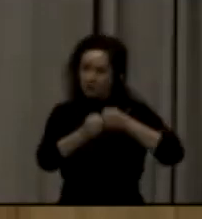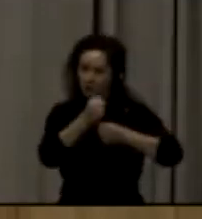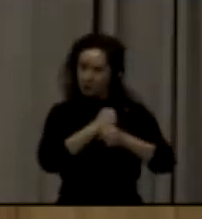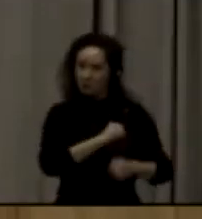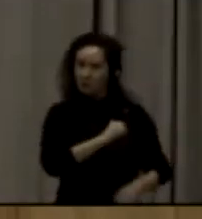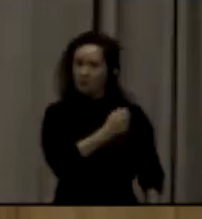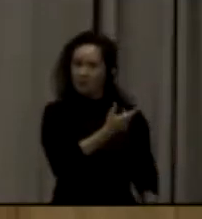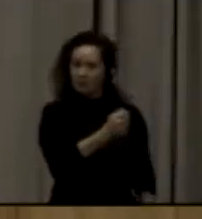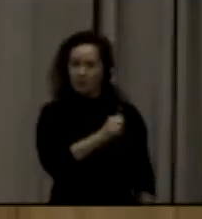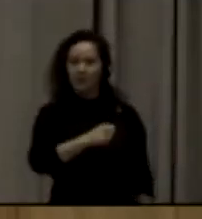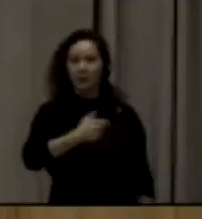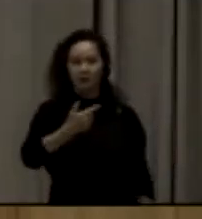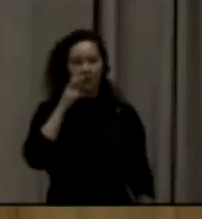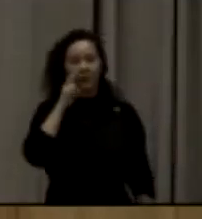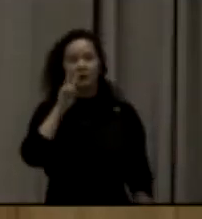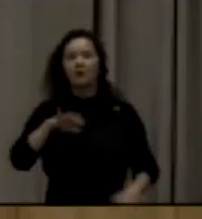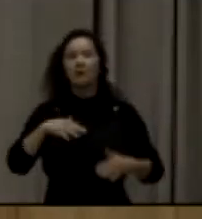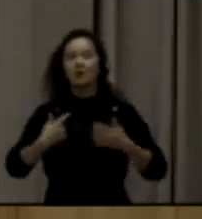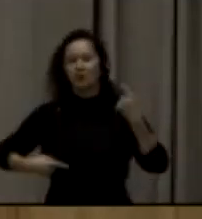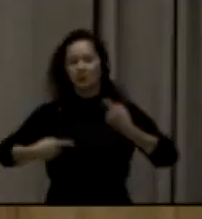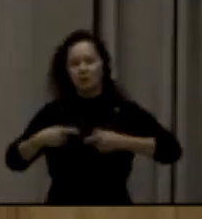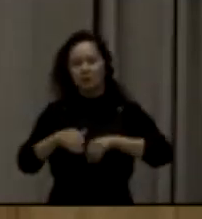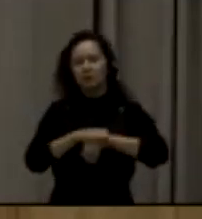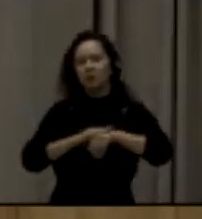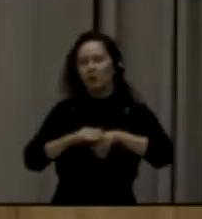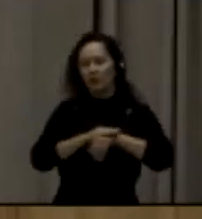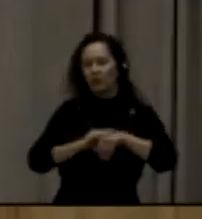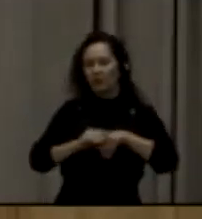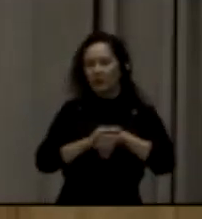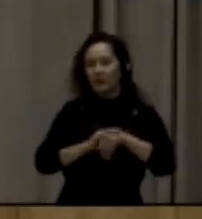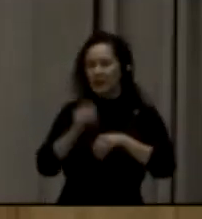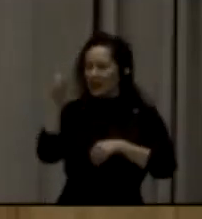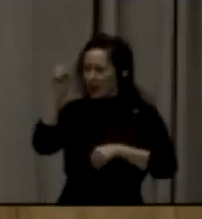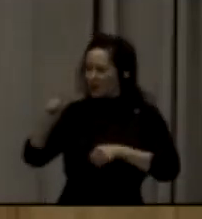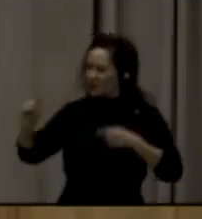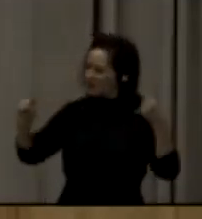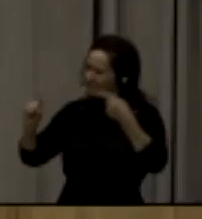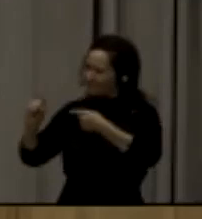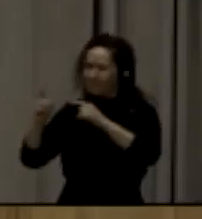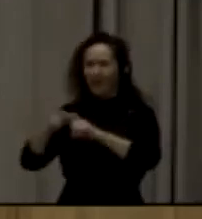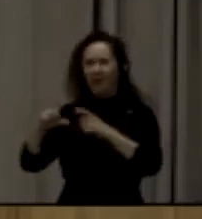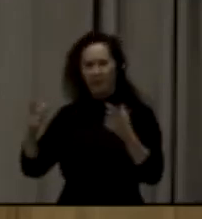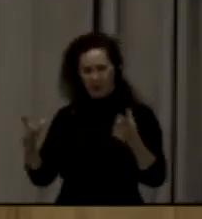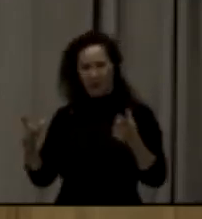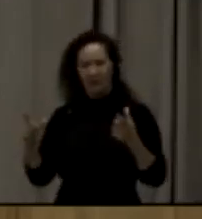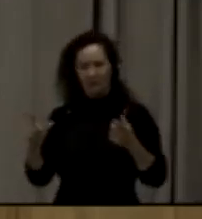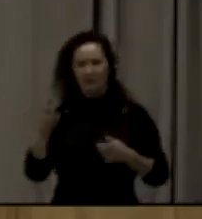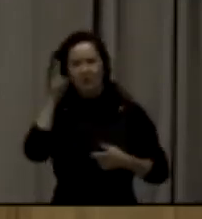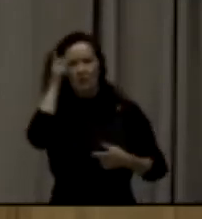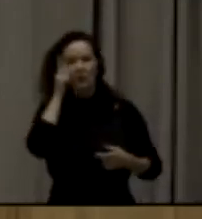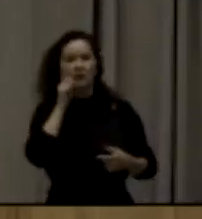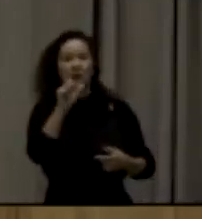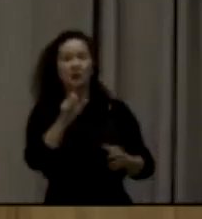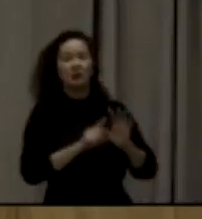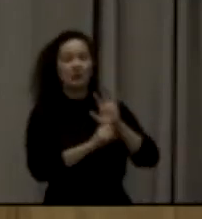2022, nós vimos isso. O debate, a extrema-direita avançou à medida em que